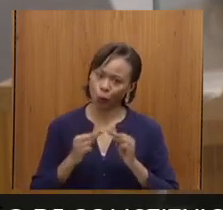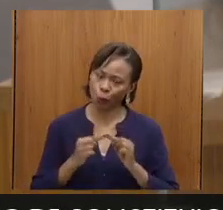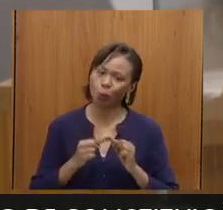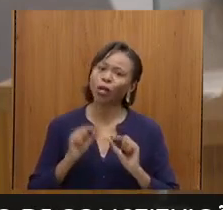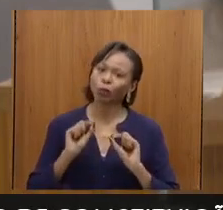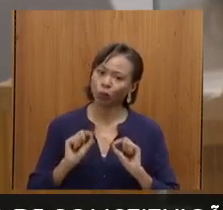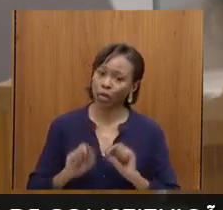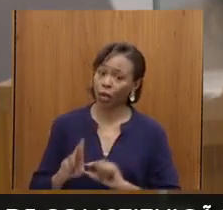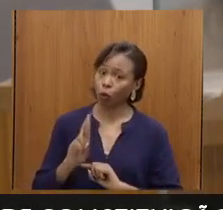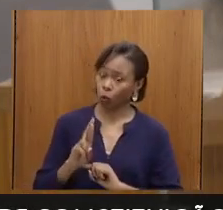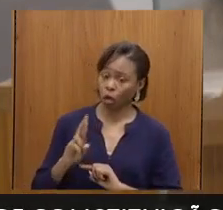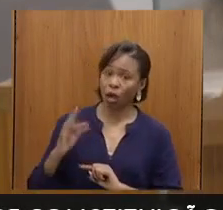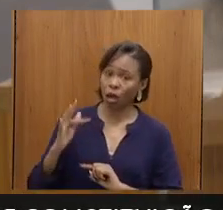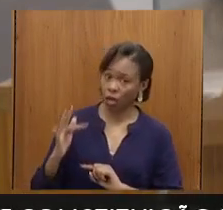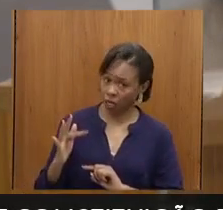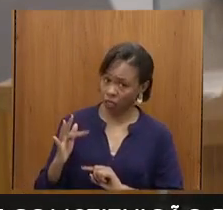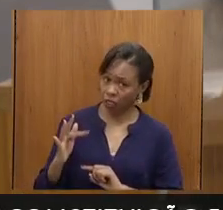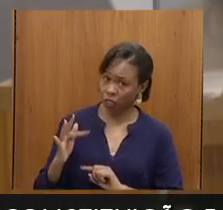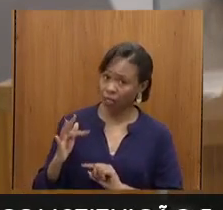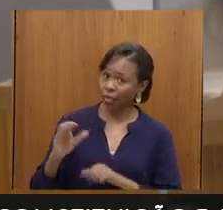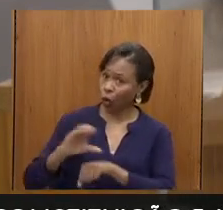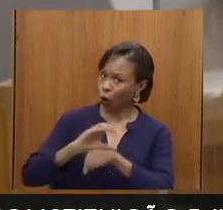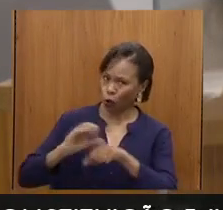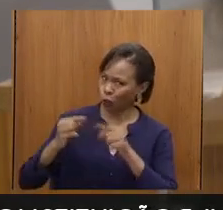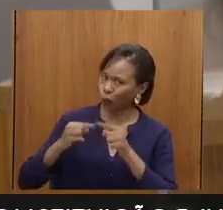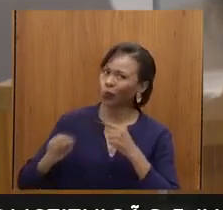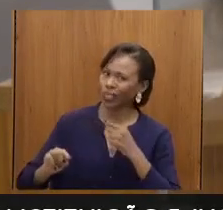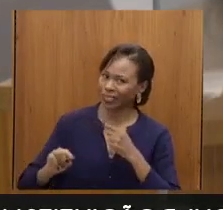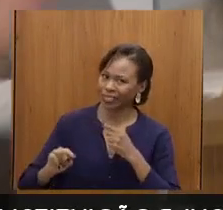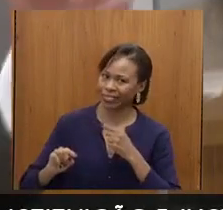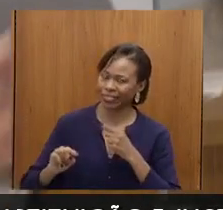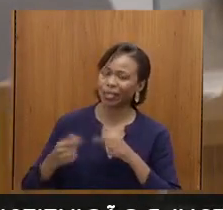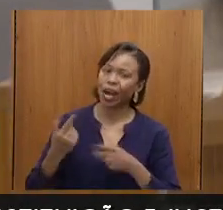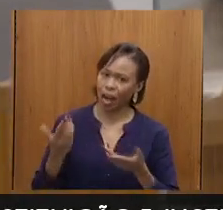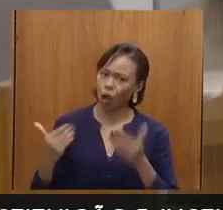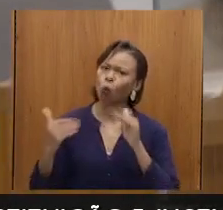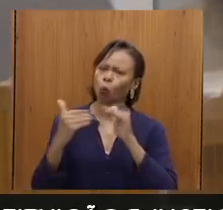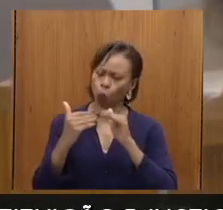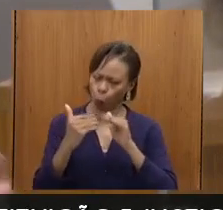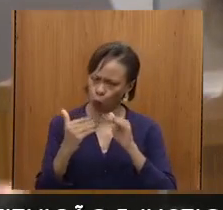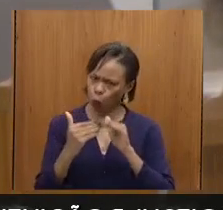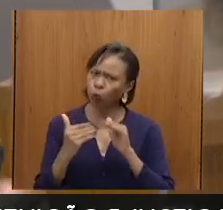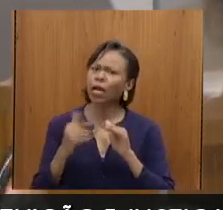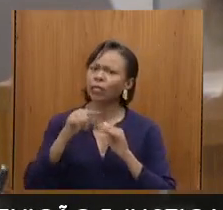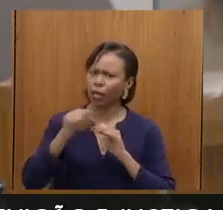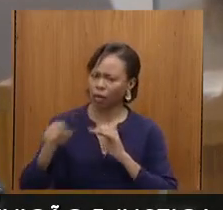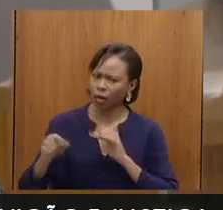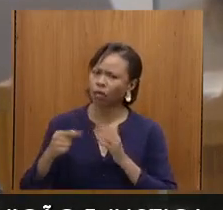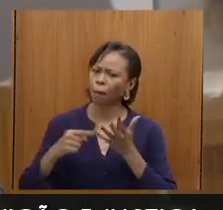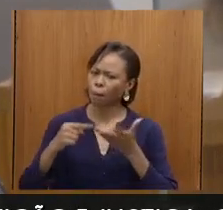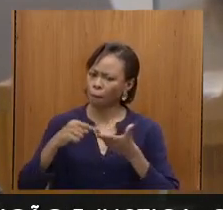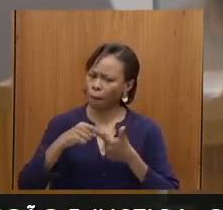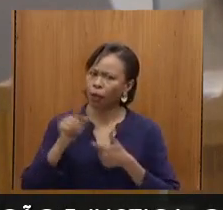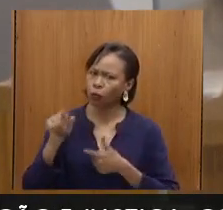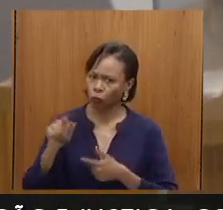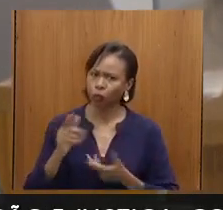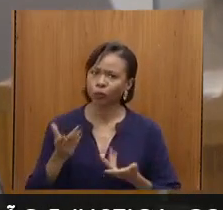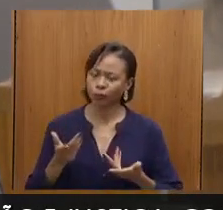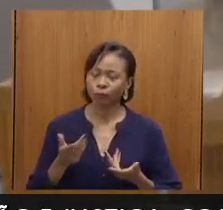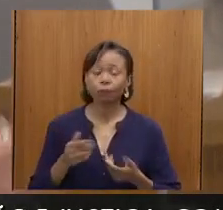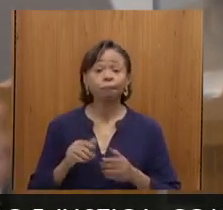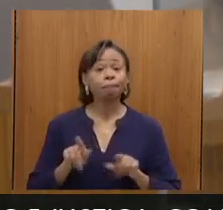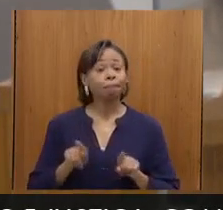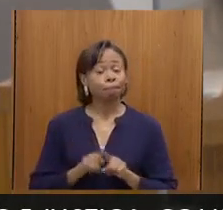regime flagrantemente inconstitucional, que aí eu concordo plenamente com as ponderações do senhor. E, por fim,